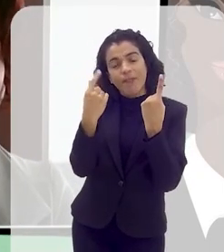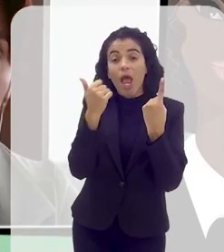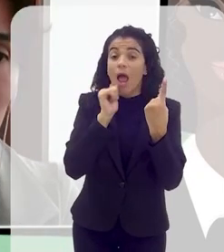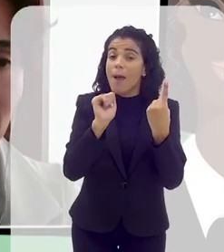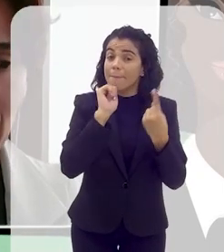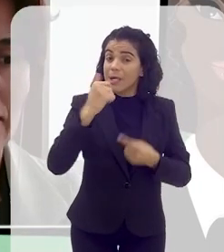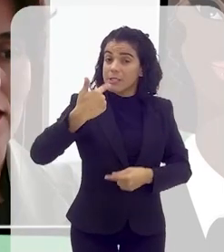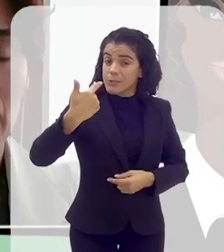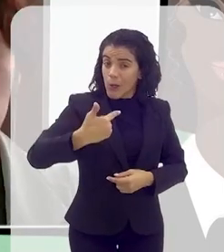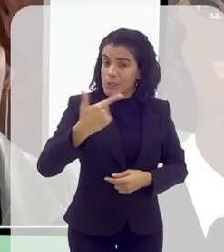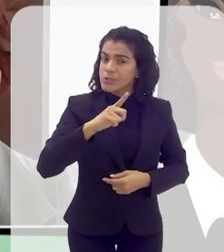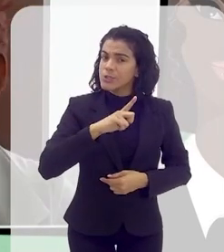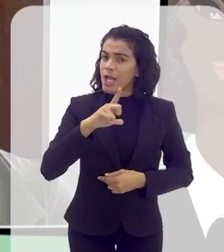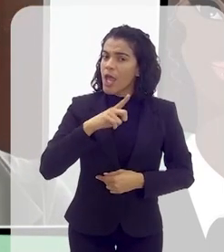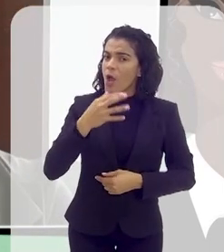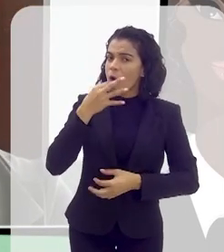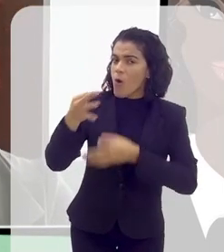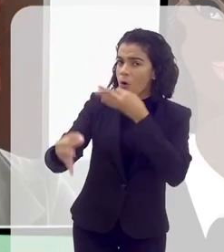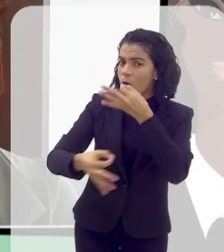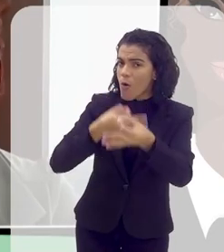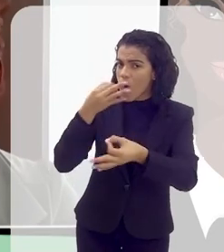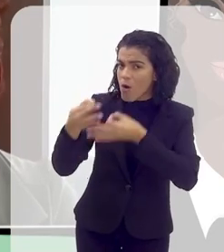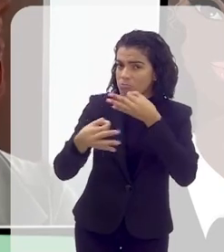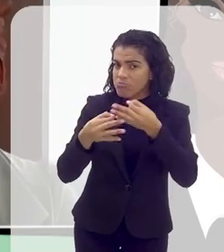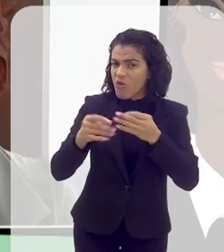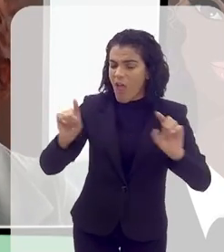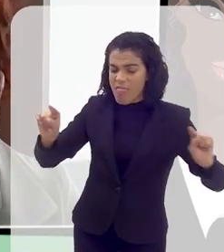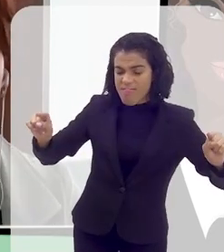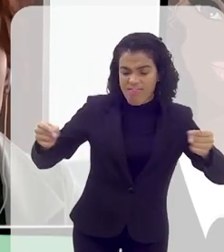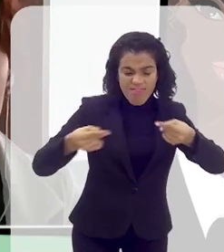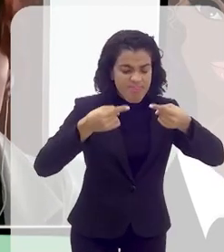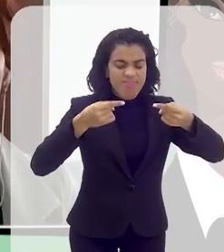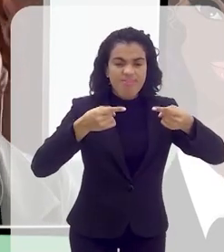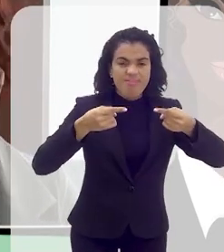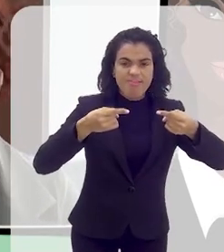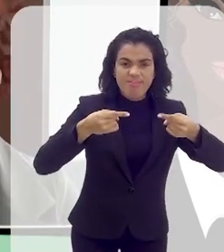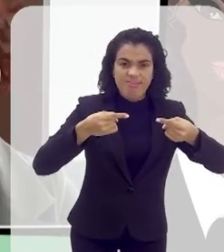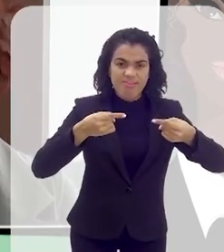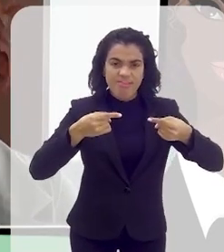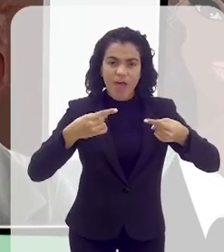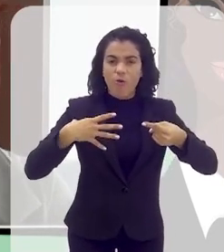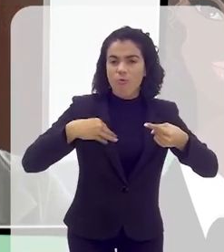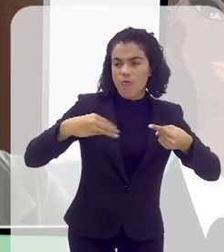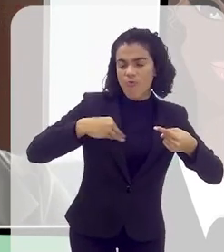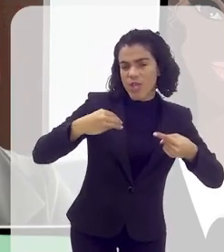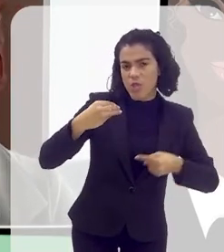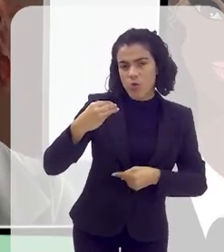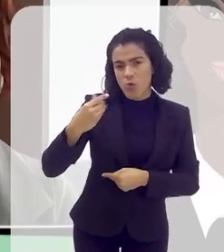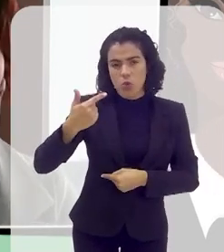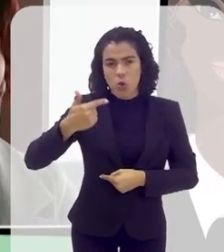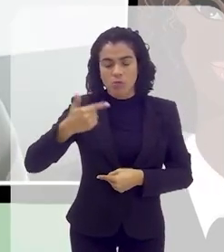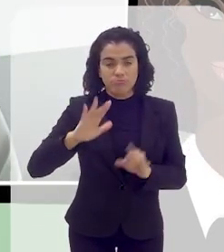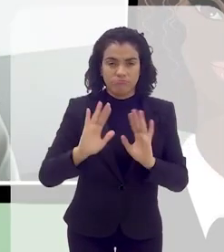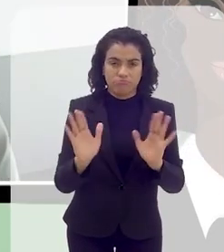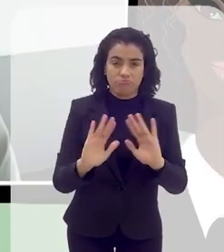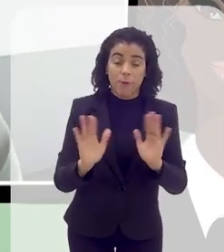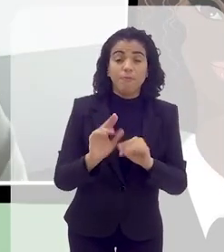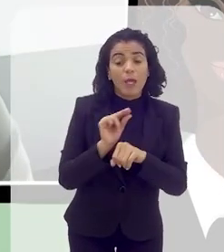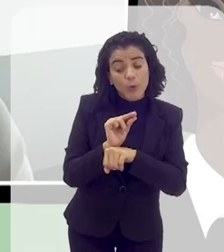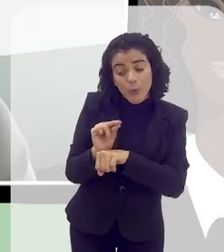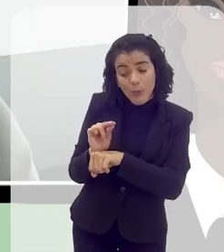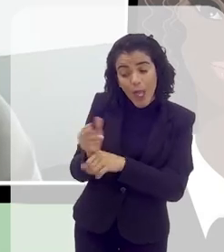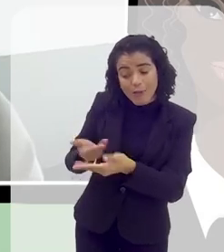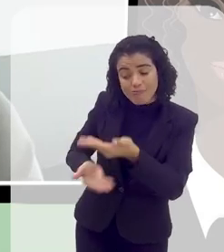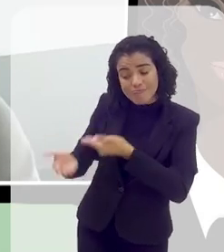quando a madrasta tem uma posição que não é essa posição de rivalizar com os enteados, com as enteadas, que é uma posição